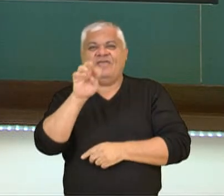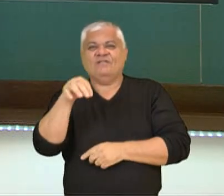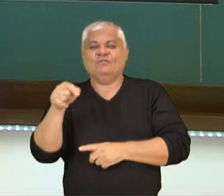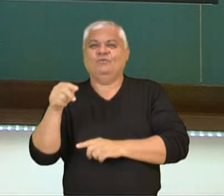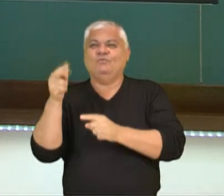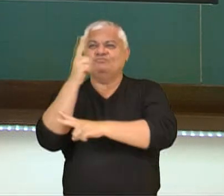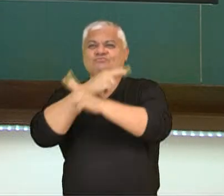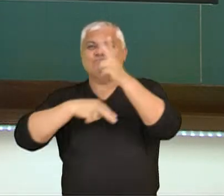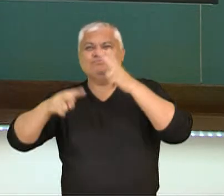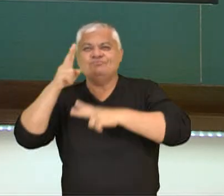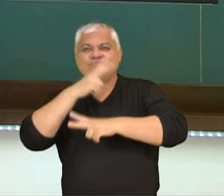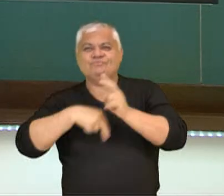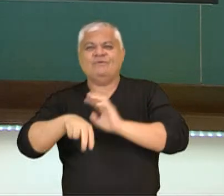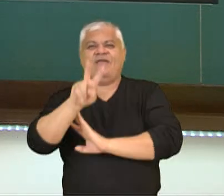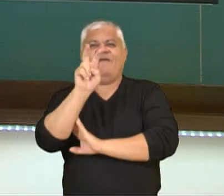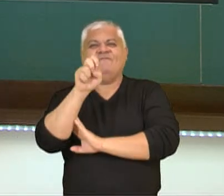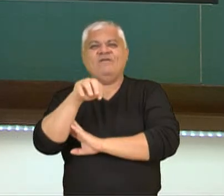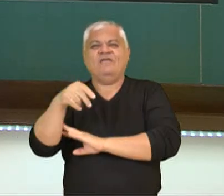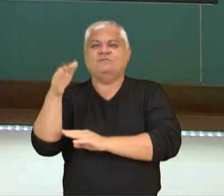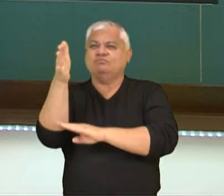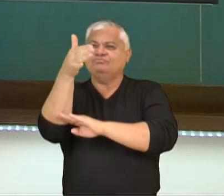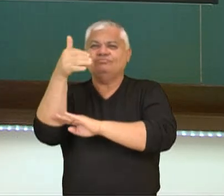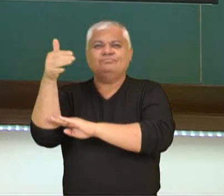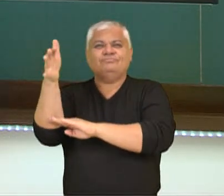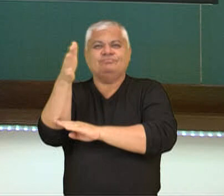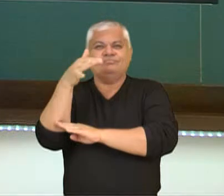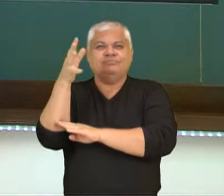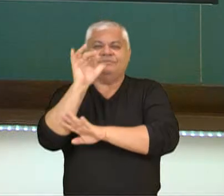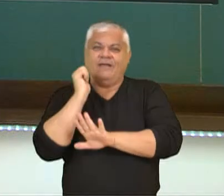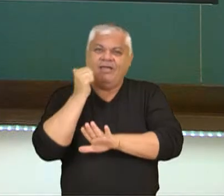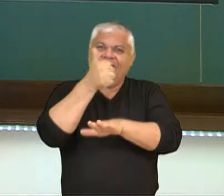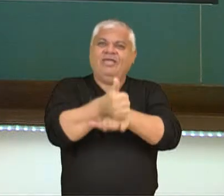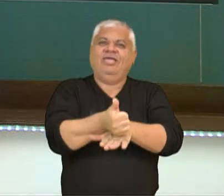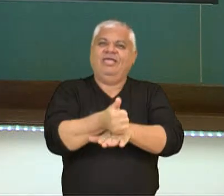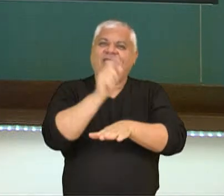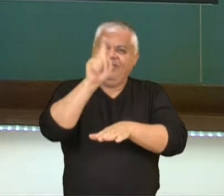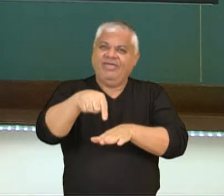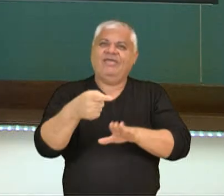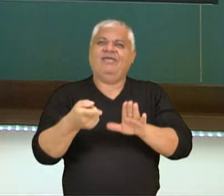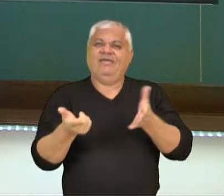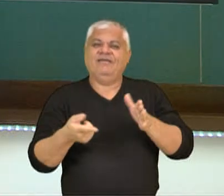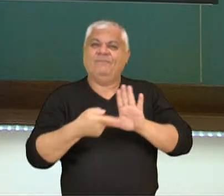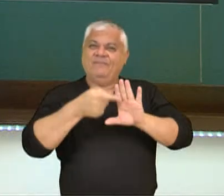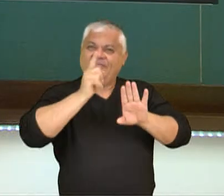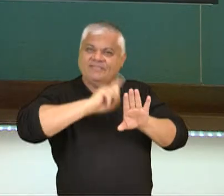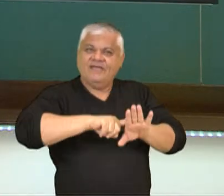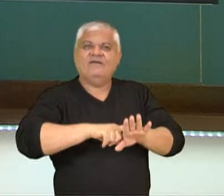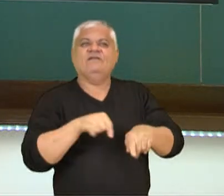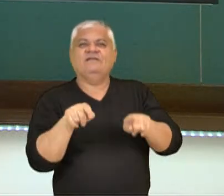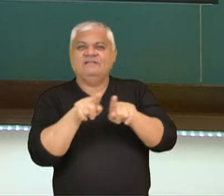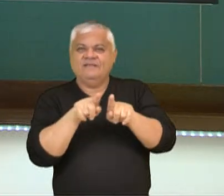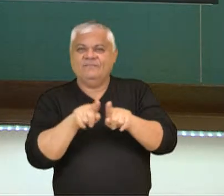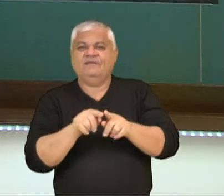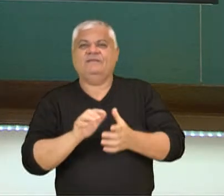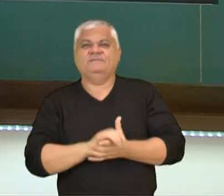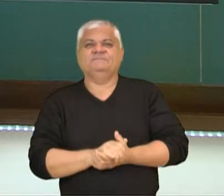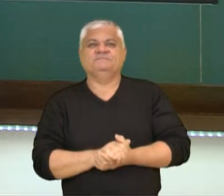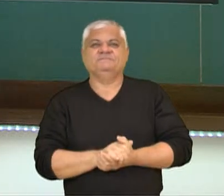vela, também ali demarcando esta metáfora metonímica